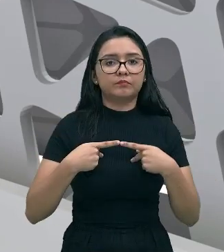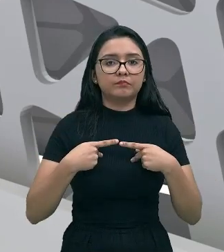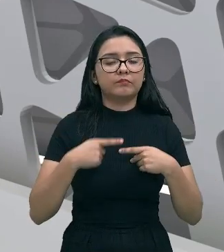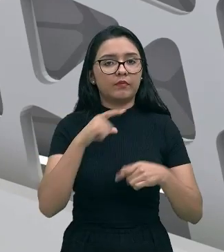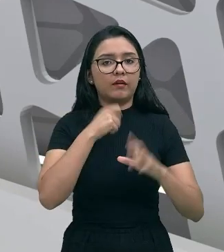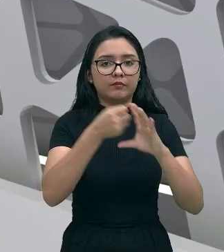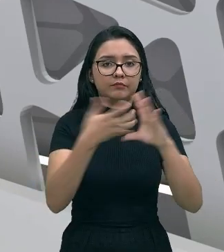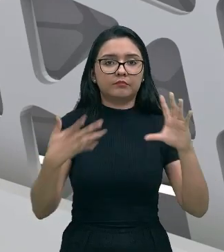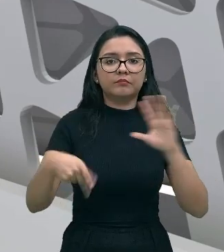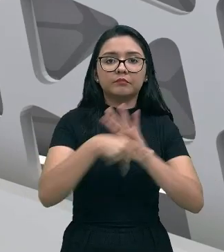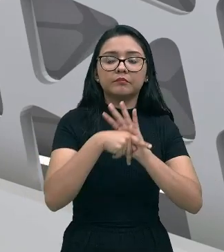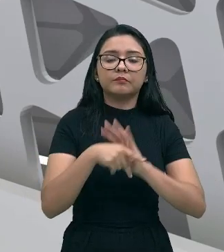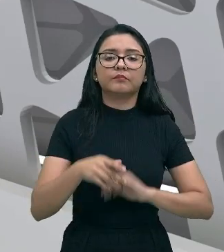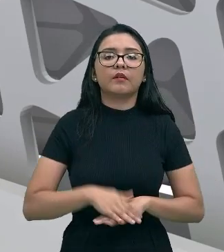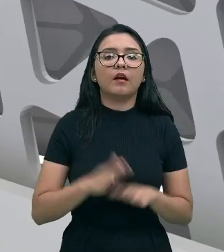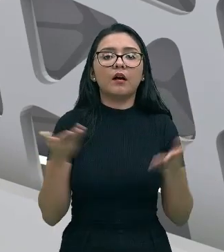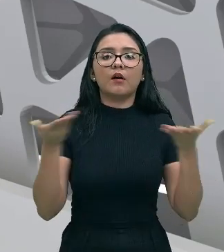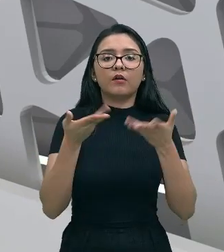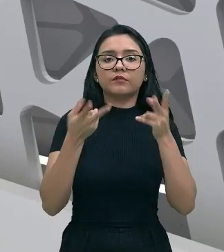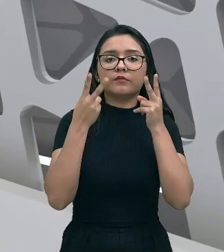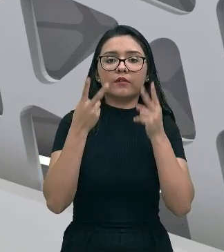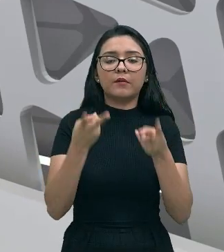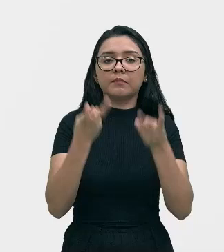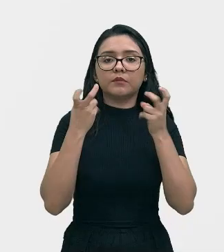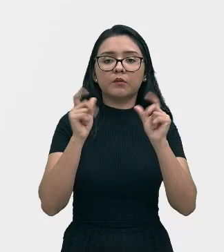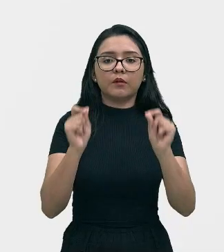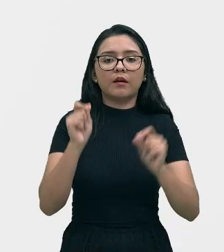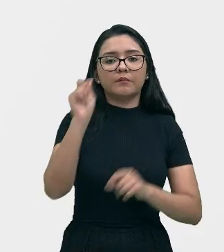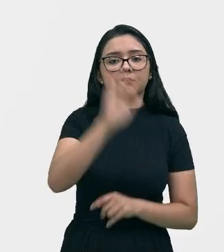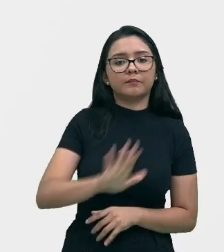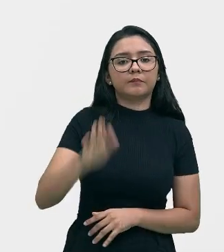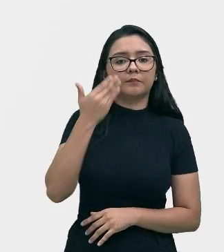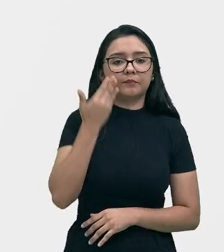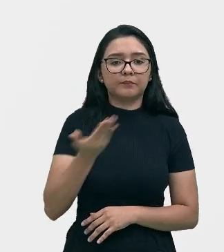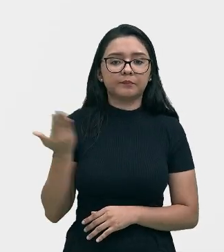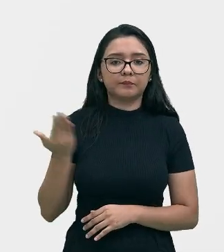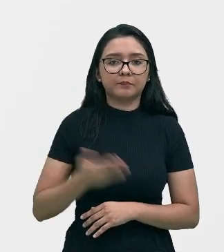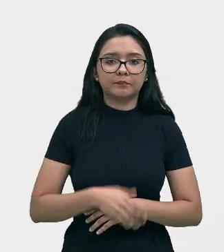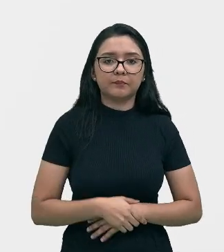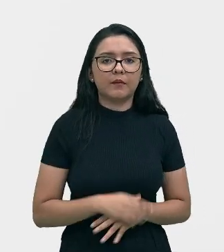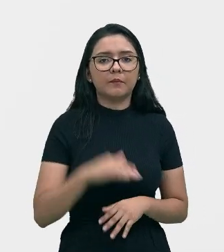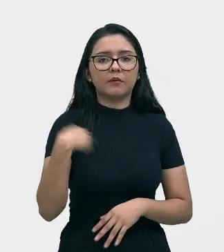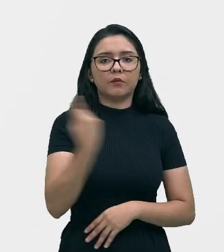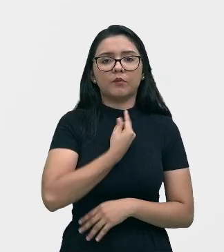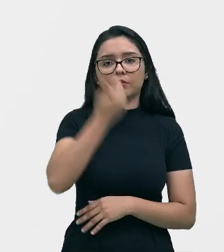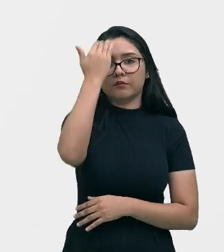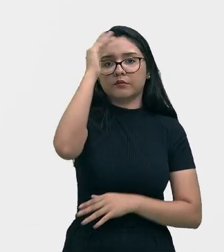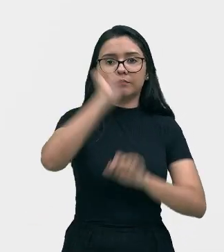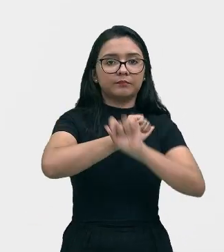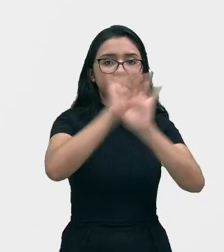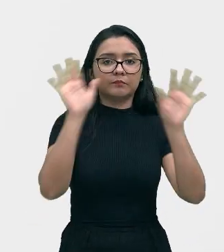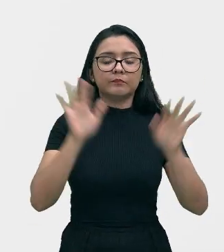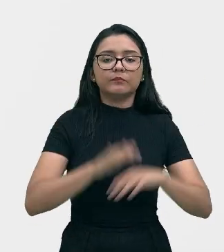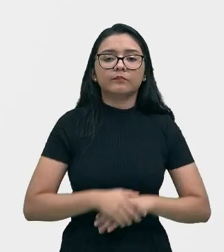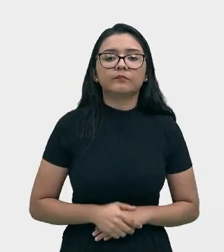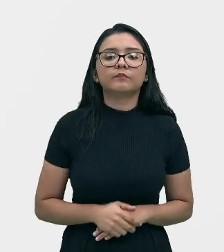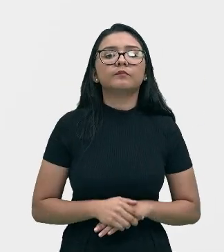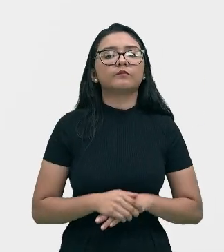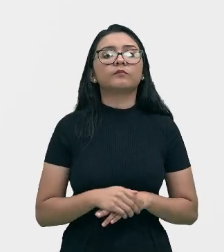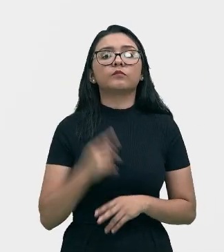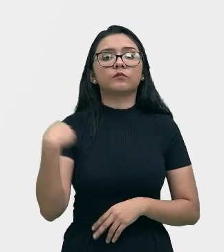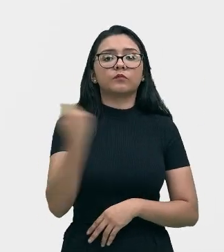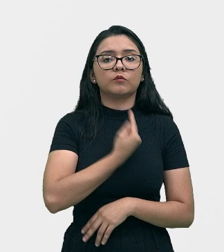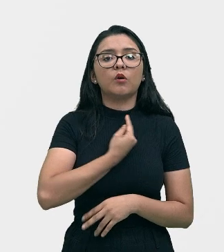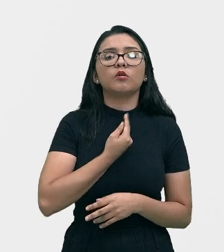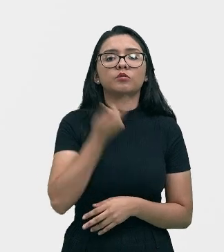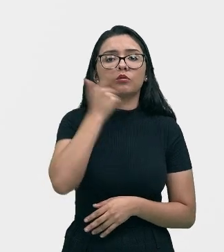né? E aí a gente vai observar aí o desenho do nosso sistema circulatório para a gente entender melhor. Então, a gente consegue observar